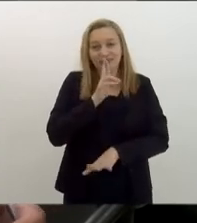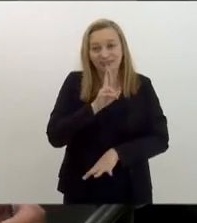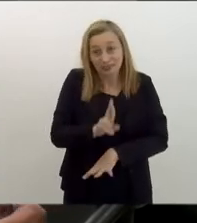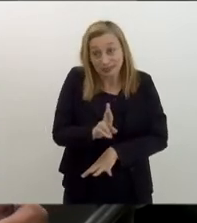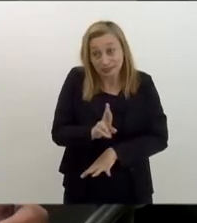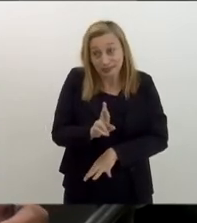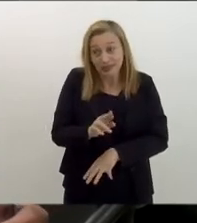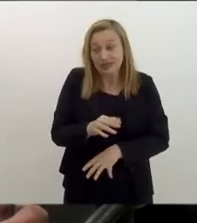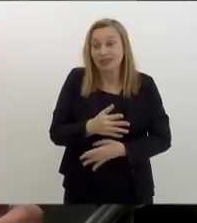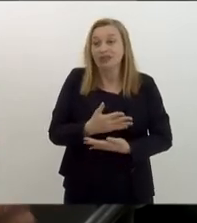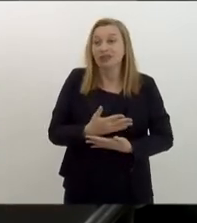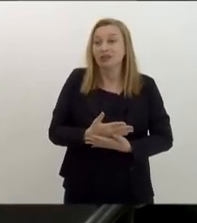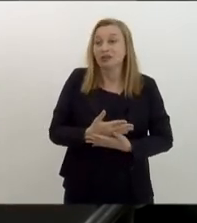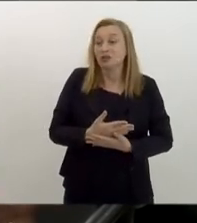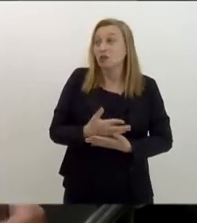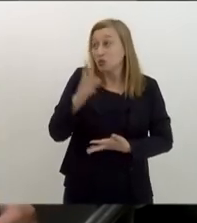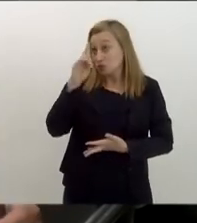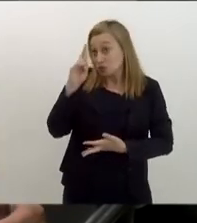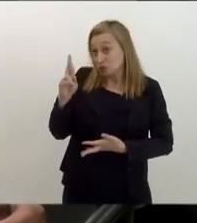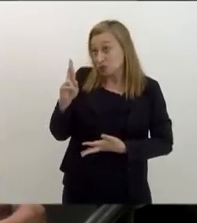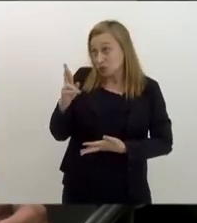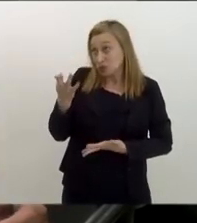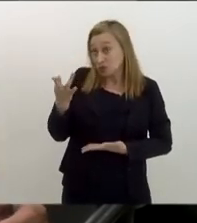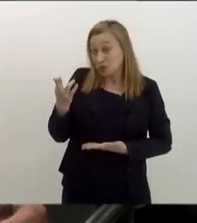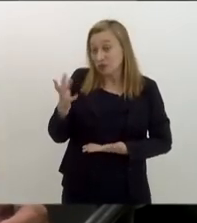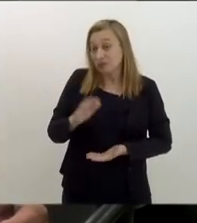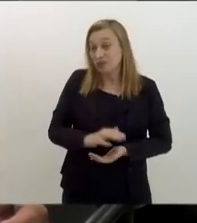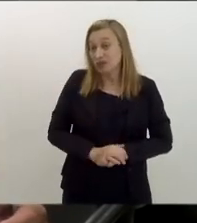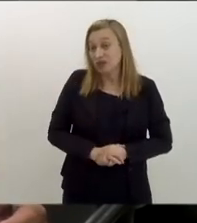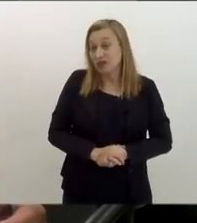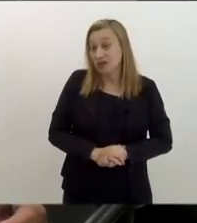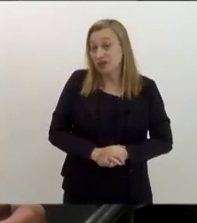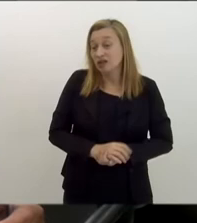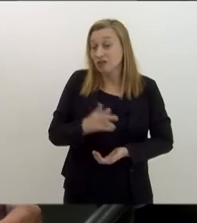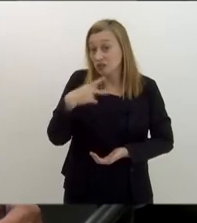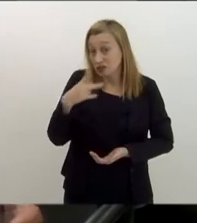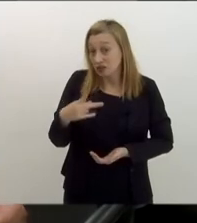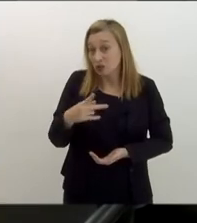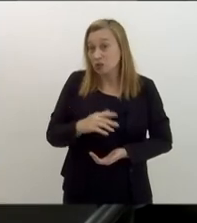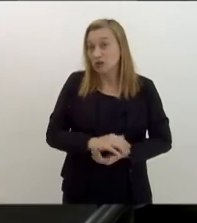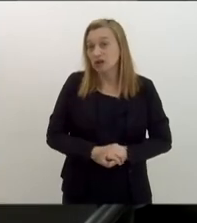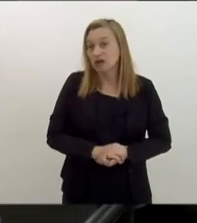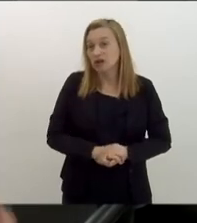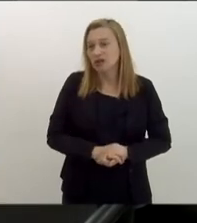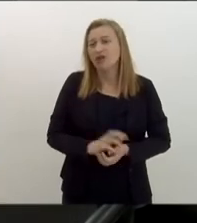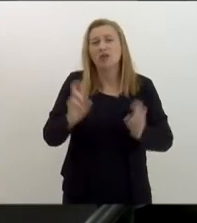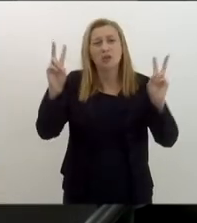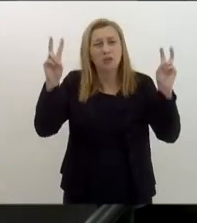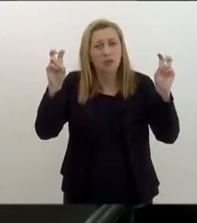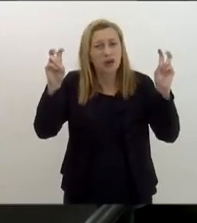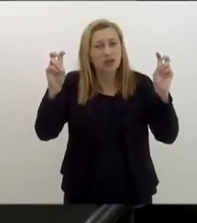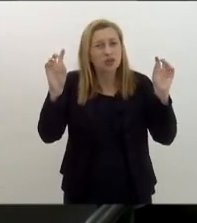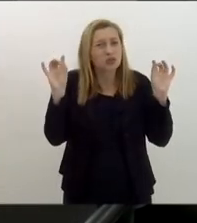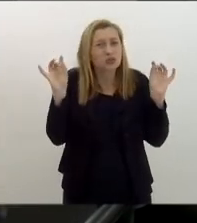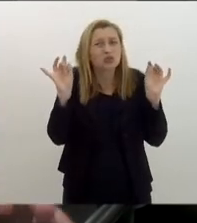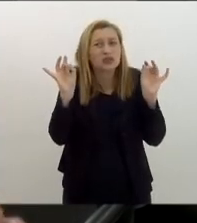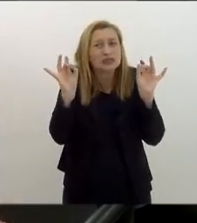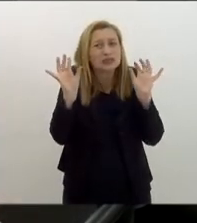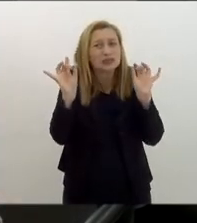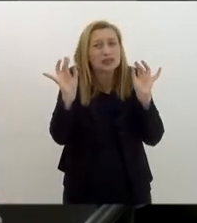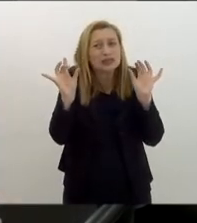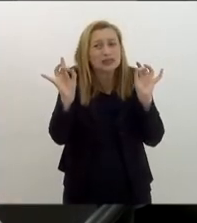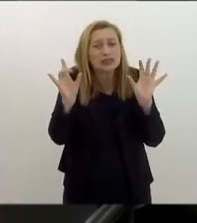responder lá é como sou bem o sou o só se tua ela é um assunto muito específico